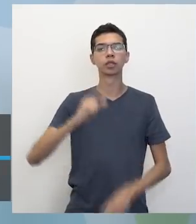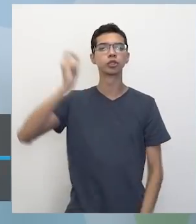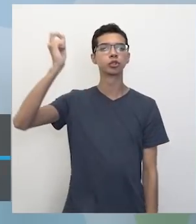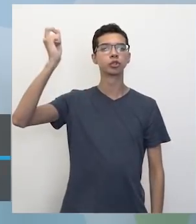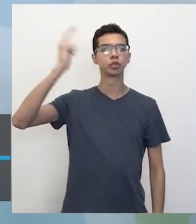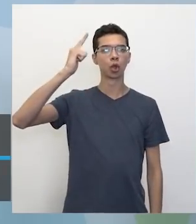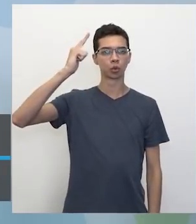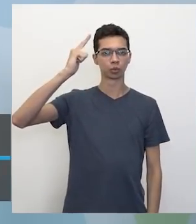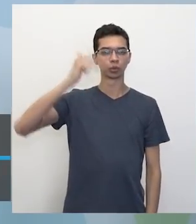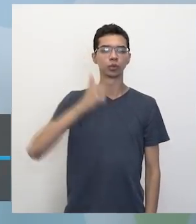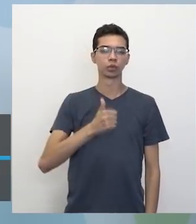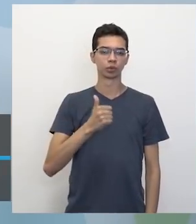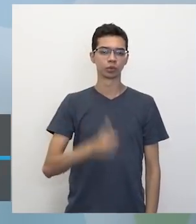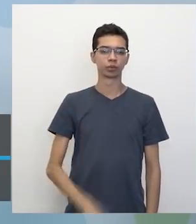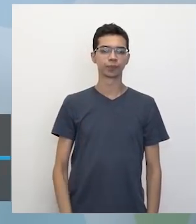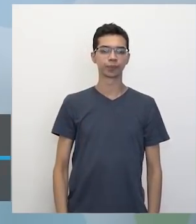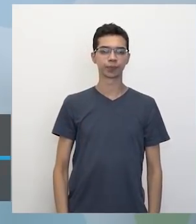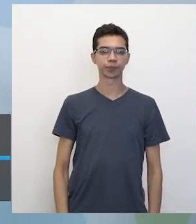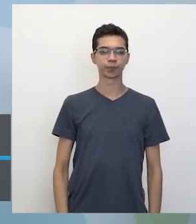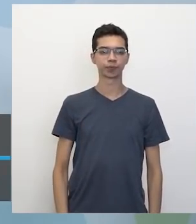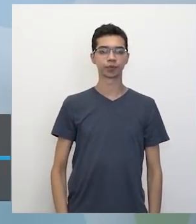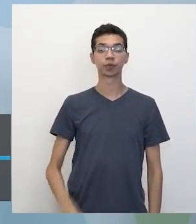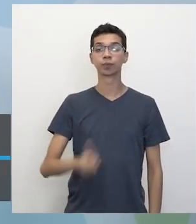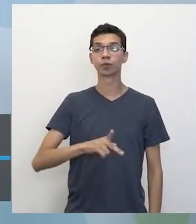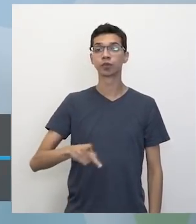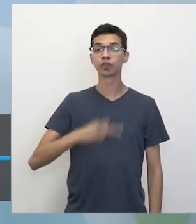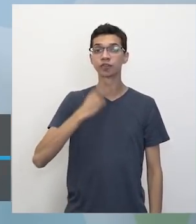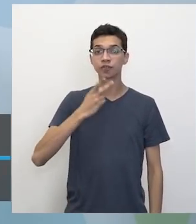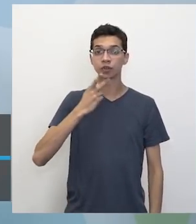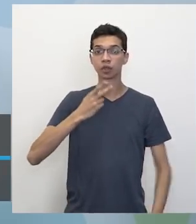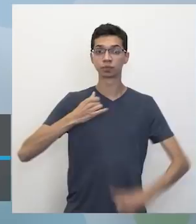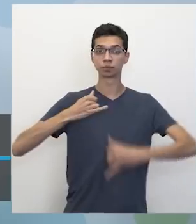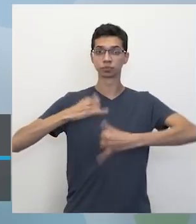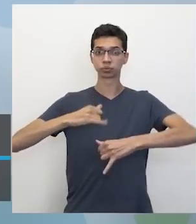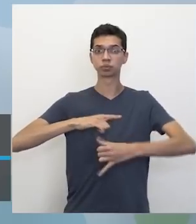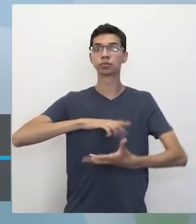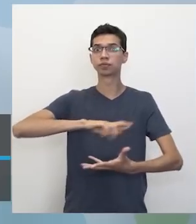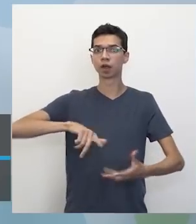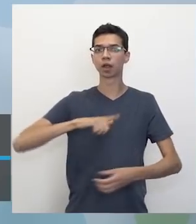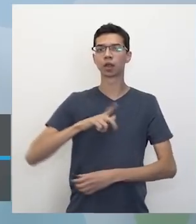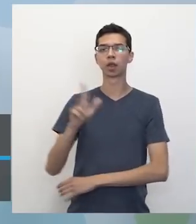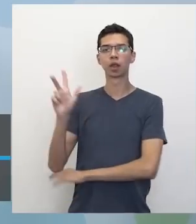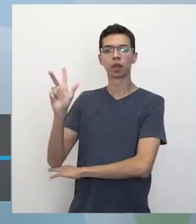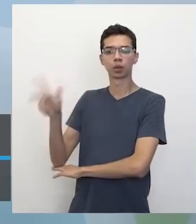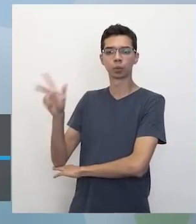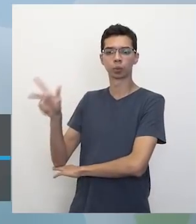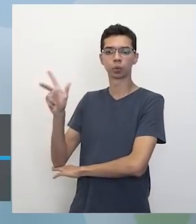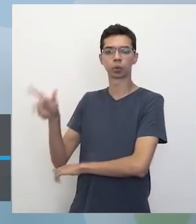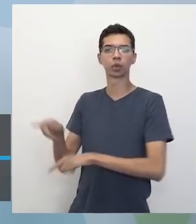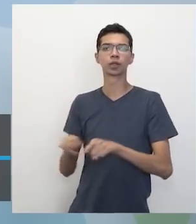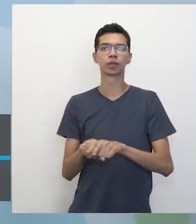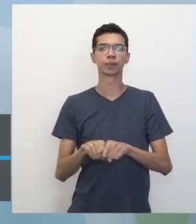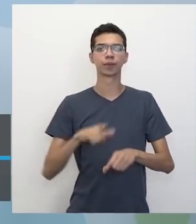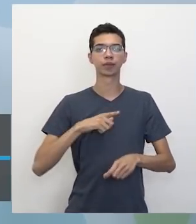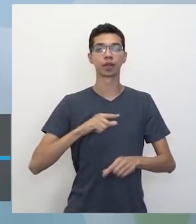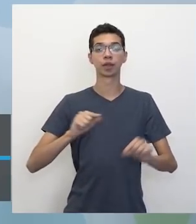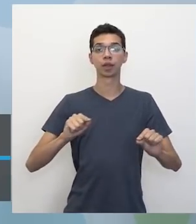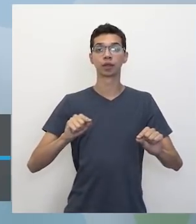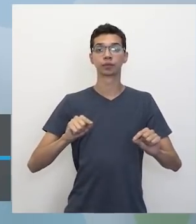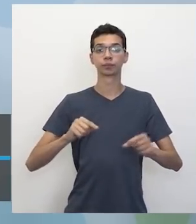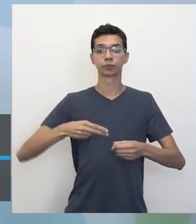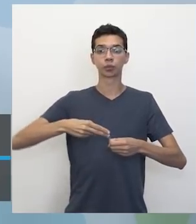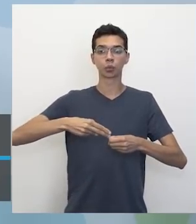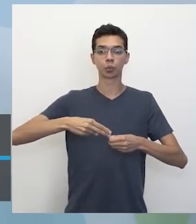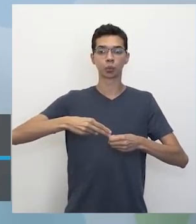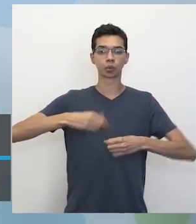professor Clésio comentou, existem vários tipos de energia, eólica, maremotriz, nuclear, etc.